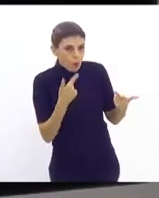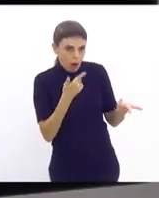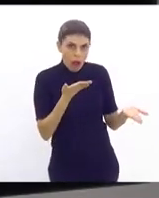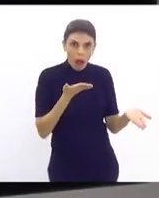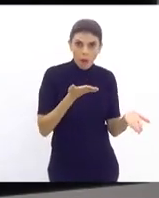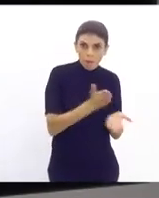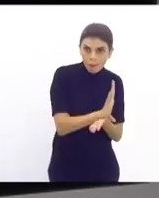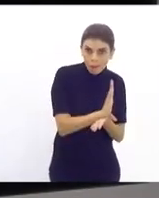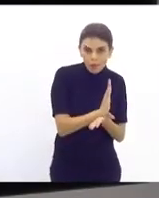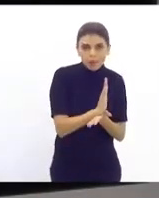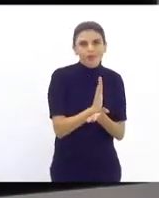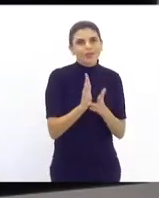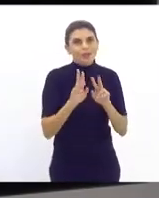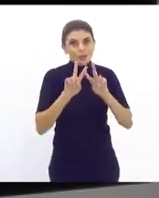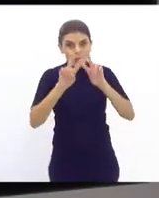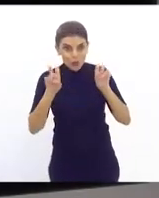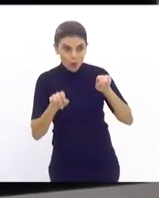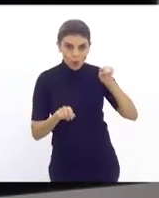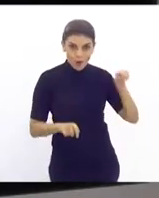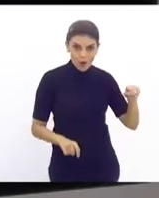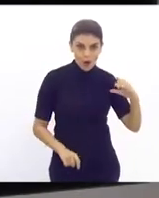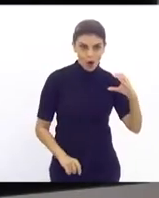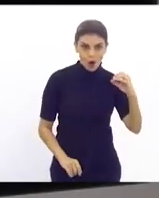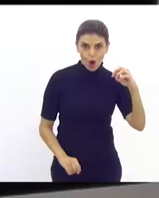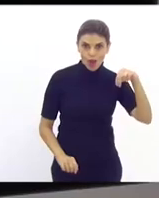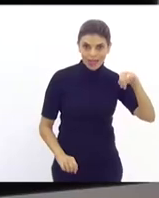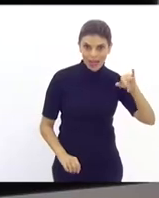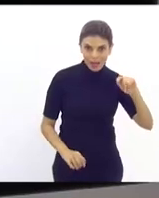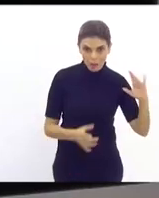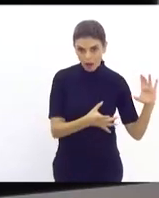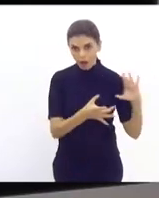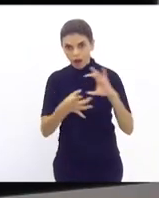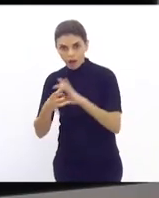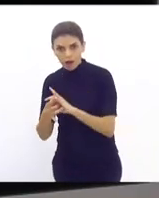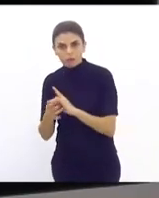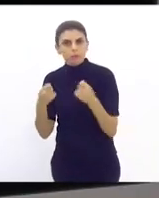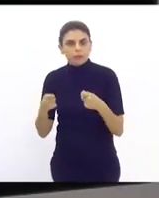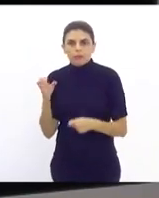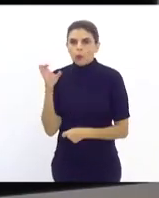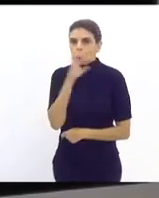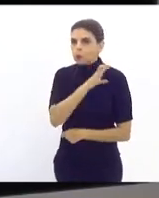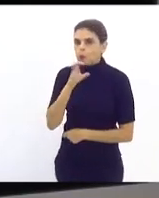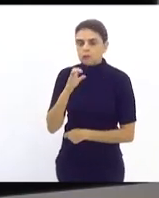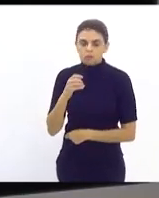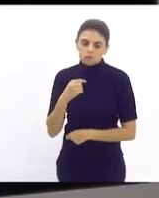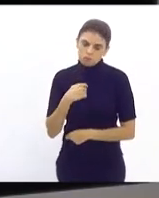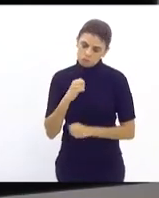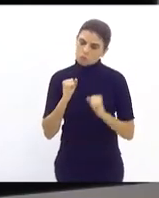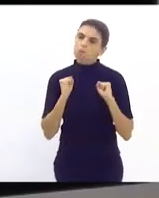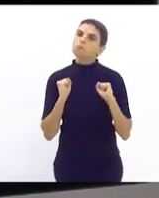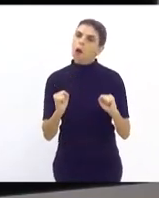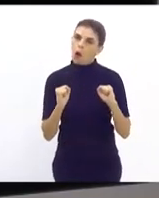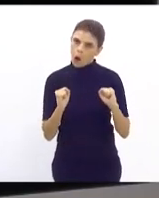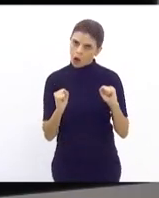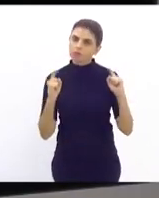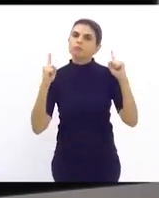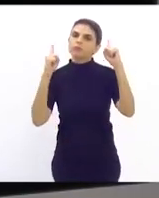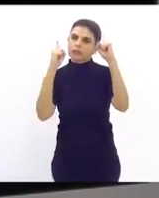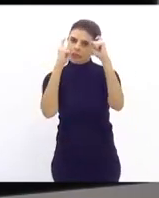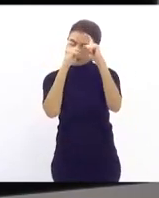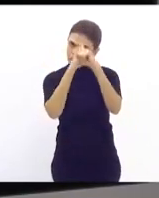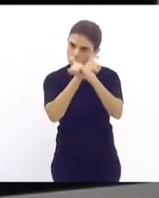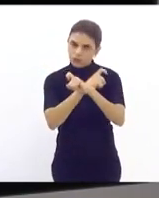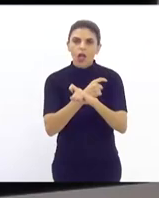aprovação técnica do CONEMA para algo ligado a algo operacional, eu acho que pode realmente dificultar.